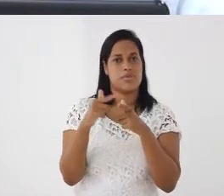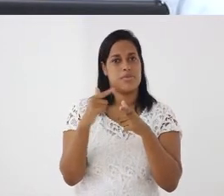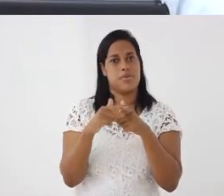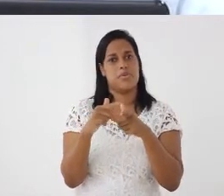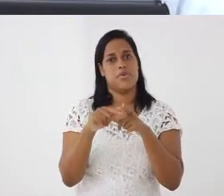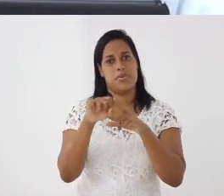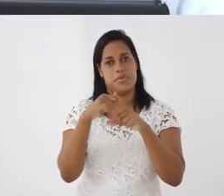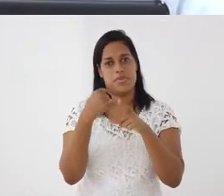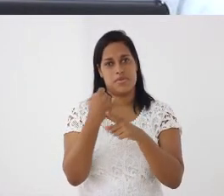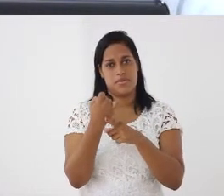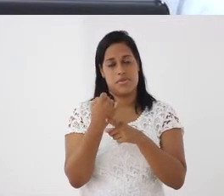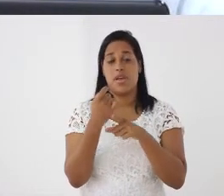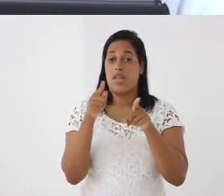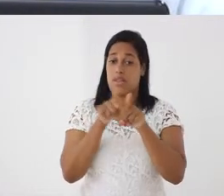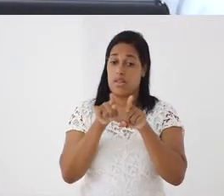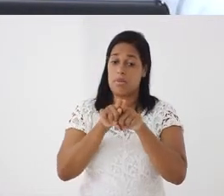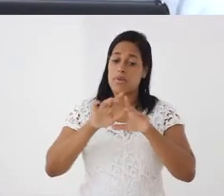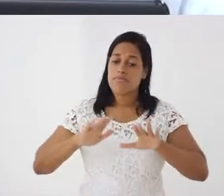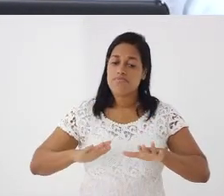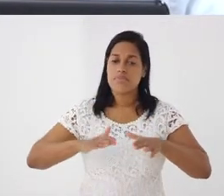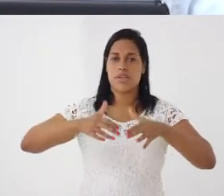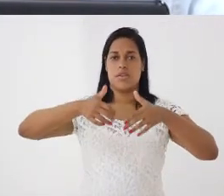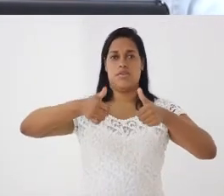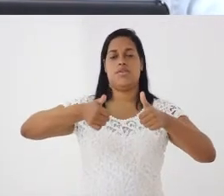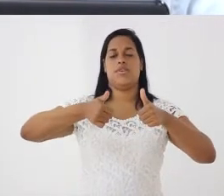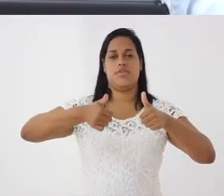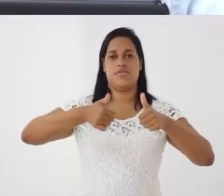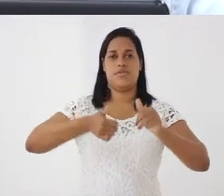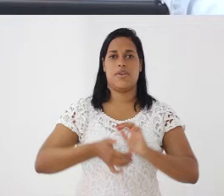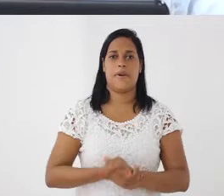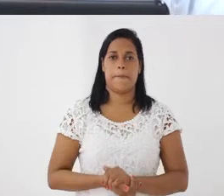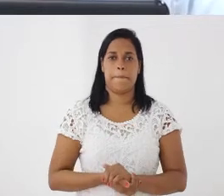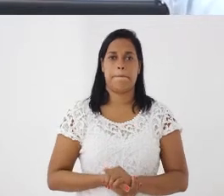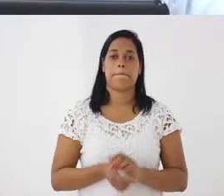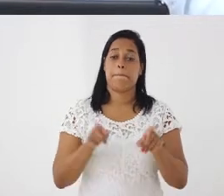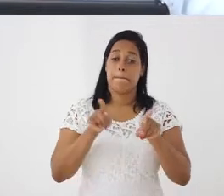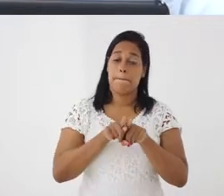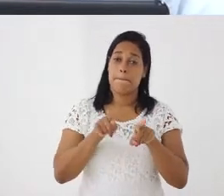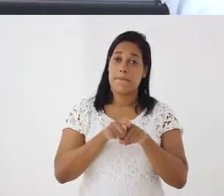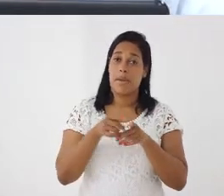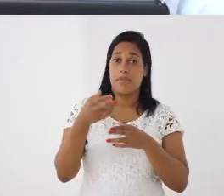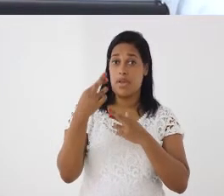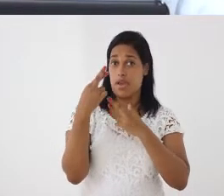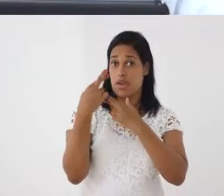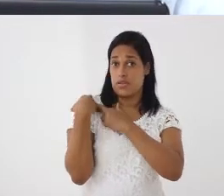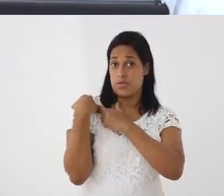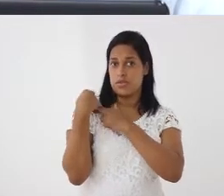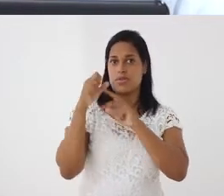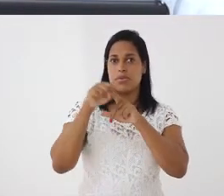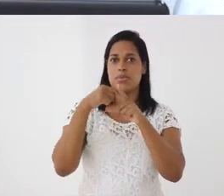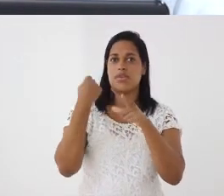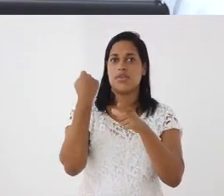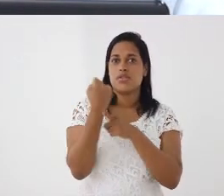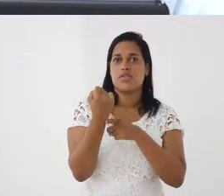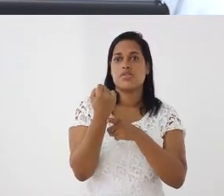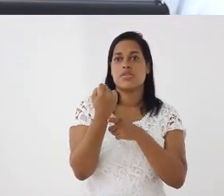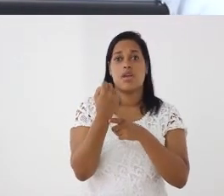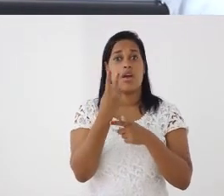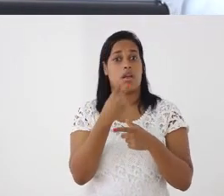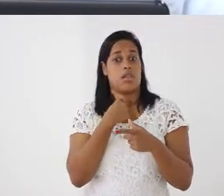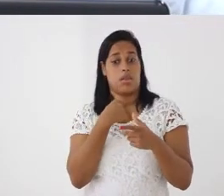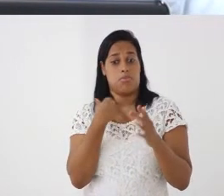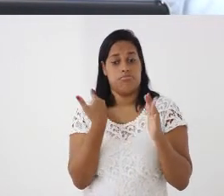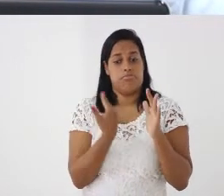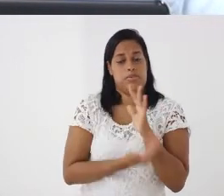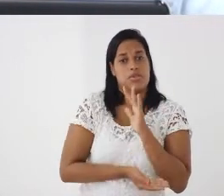meio ambiente e promover a melhoria das condições ambientais. É parte de sua responsabilidade social evitar o desperdício